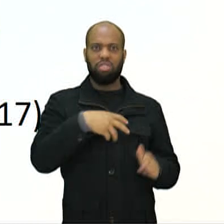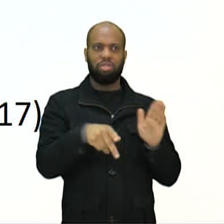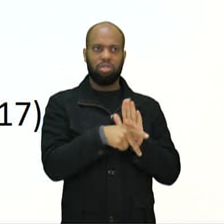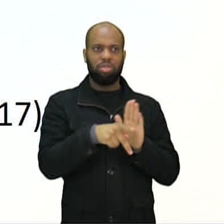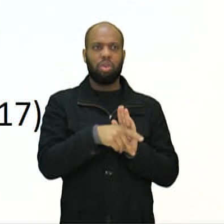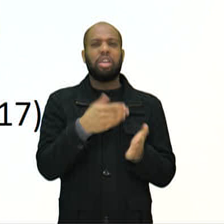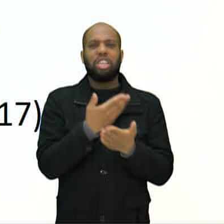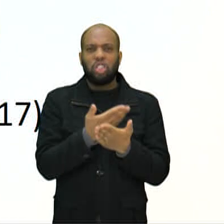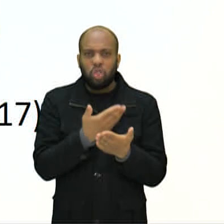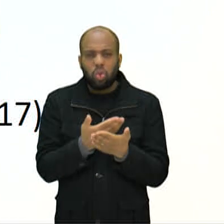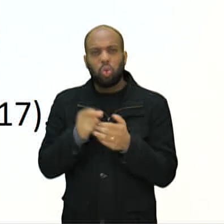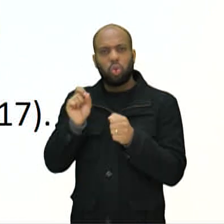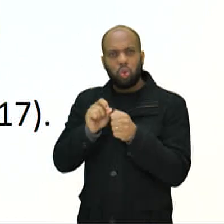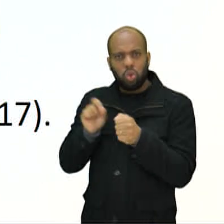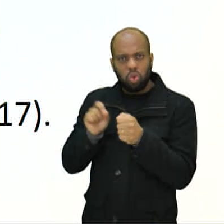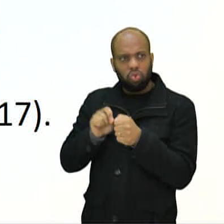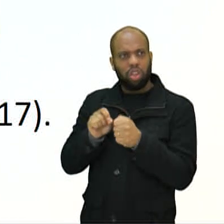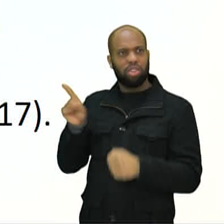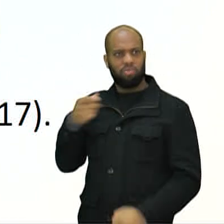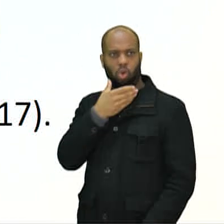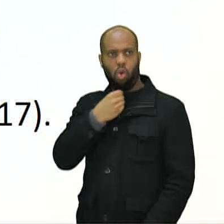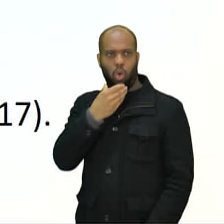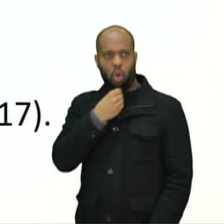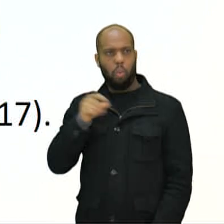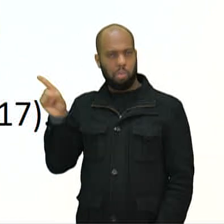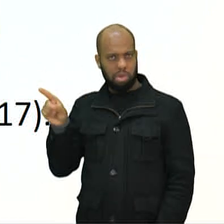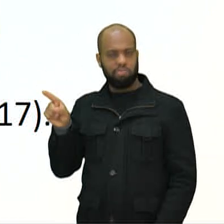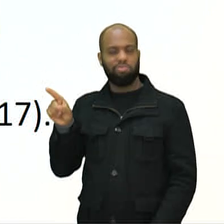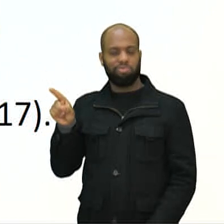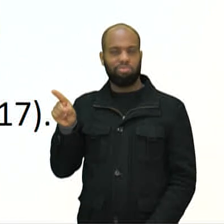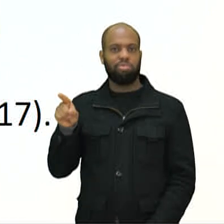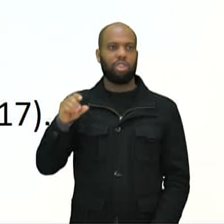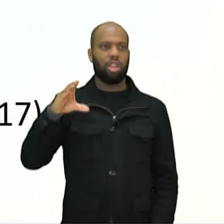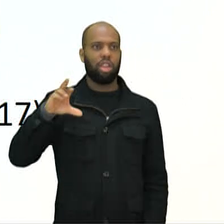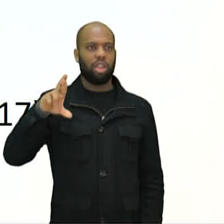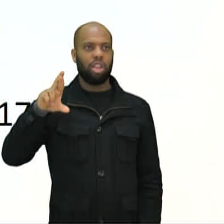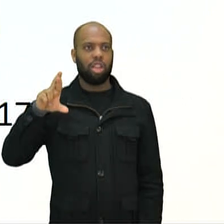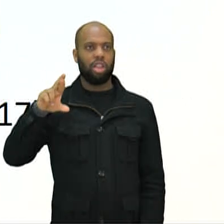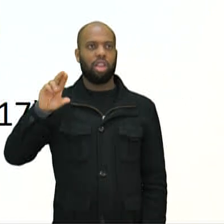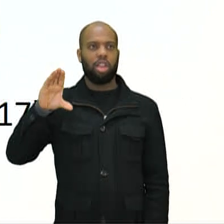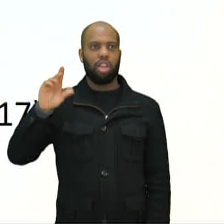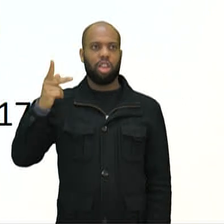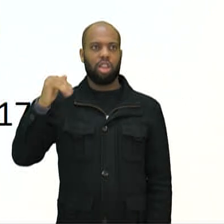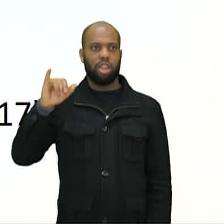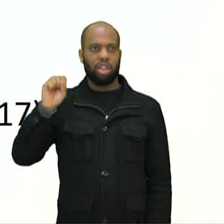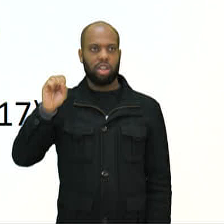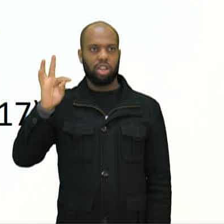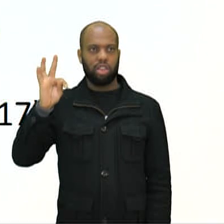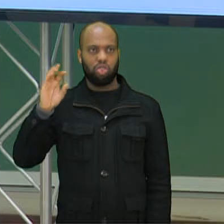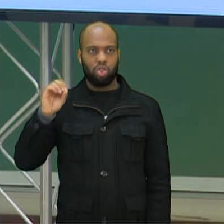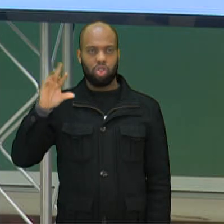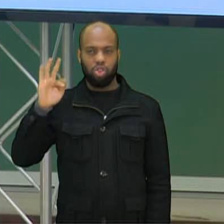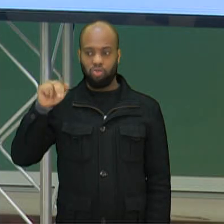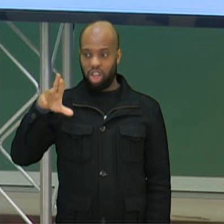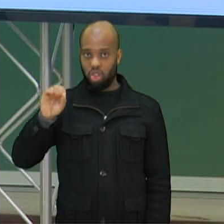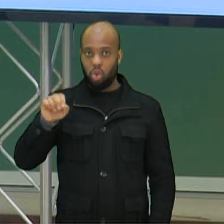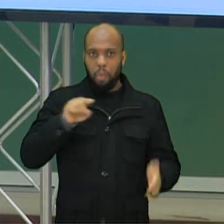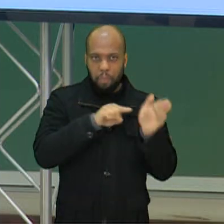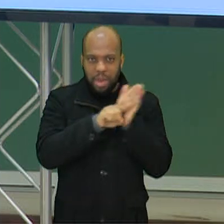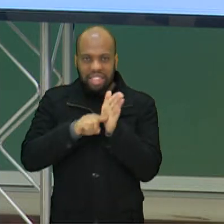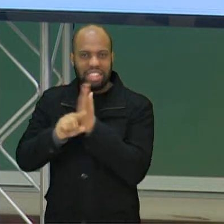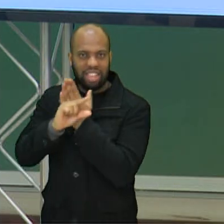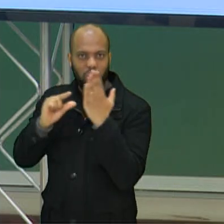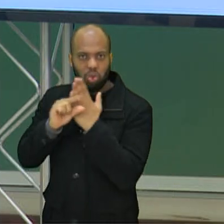Então, esse estudo foi feito pelo Cristofaro et al. 2017. Então, aqui fica um alerta da importância de se fazer atividade